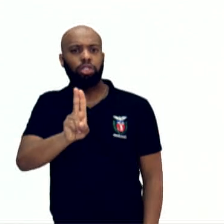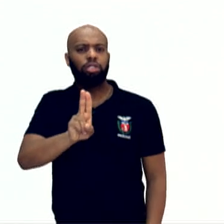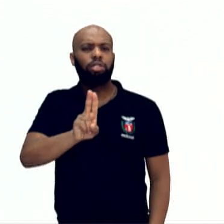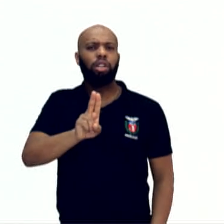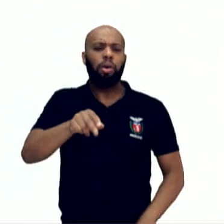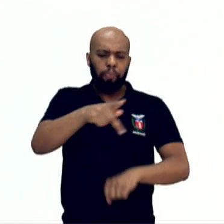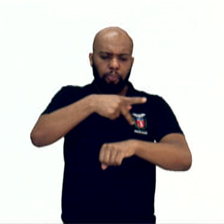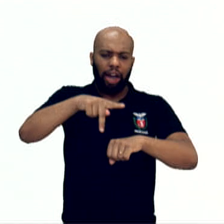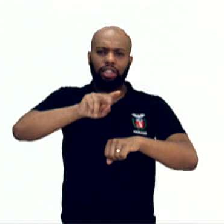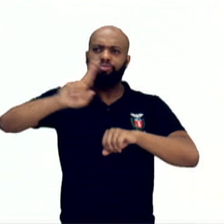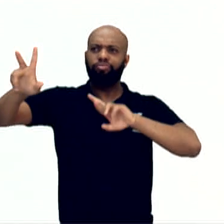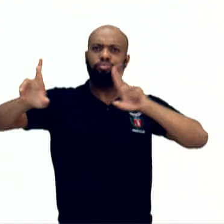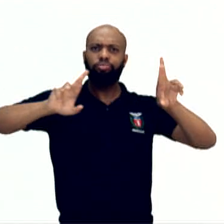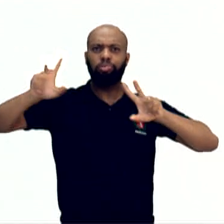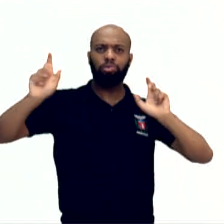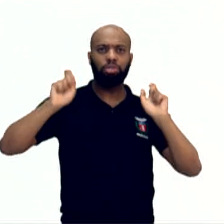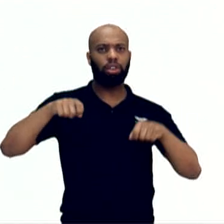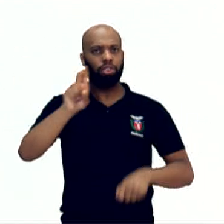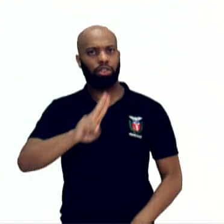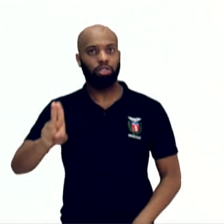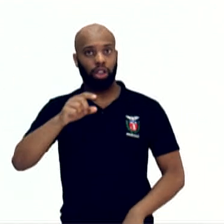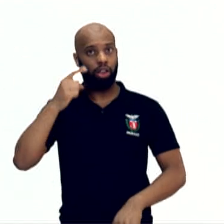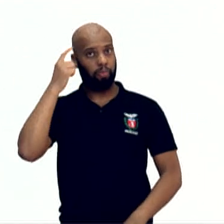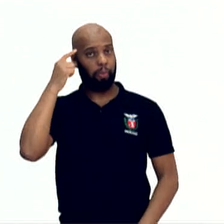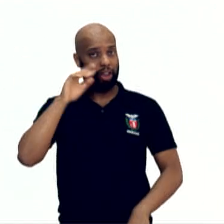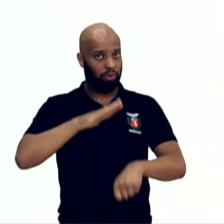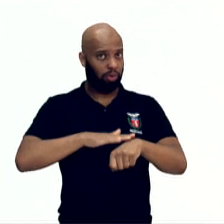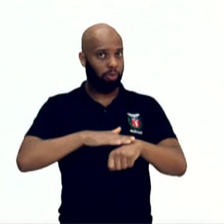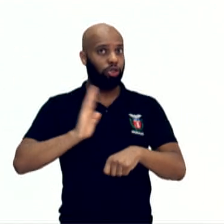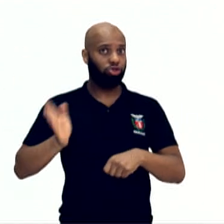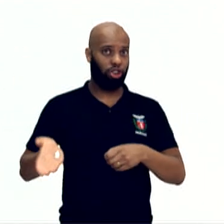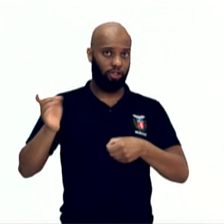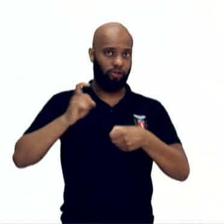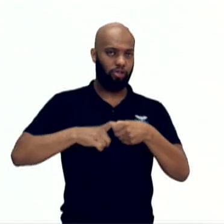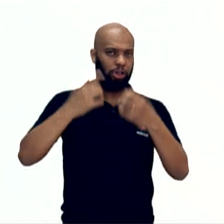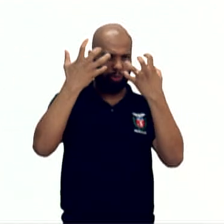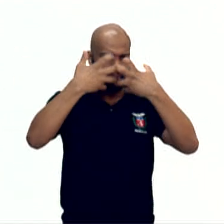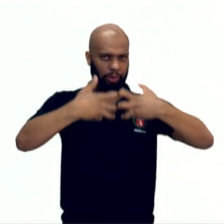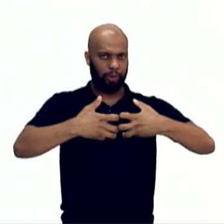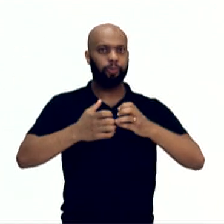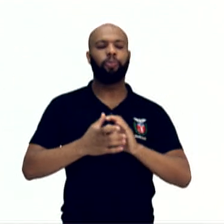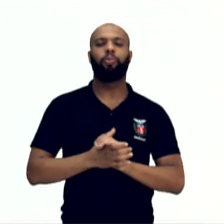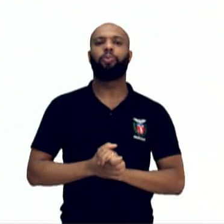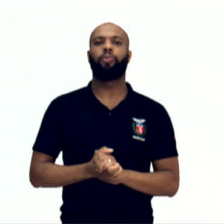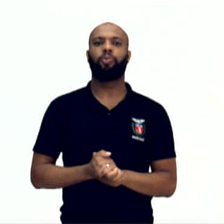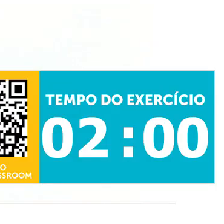países elas podem ser utilizadas. Pense um pouquinho, nós já voltamos com a nossa reflexão.